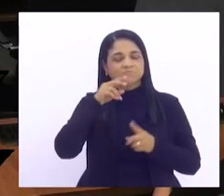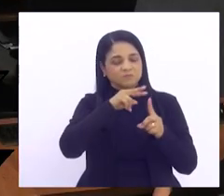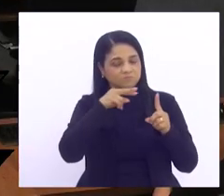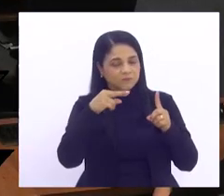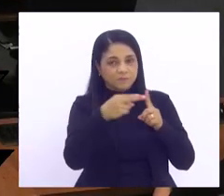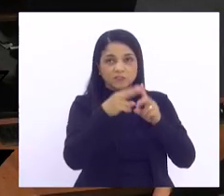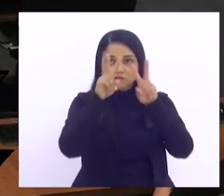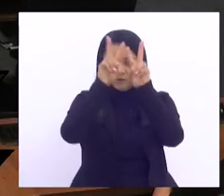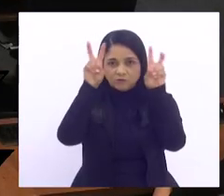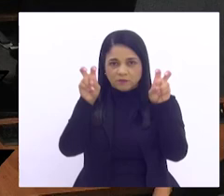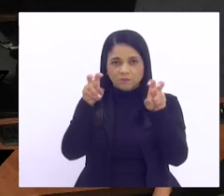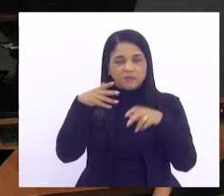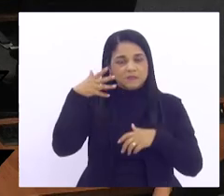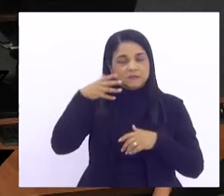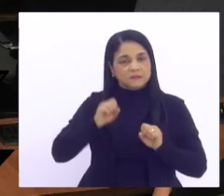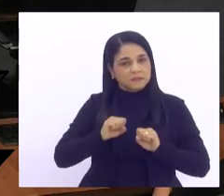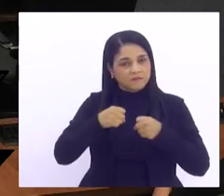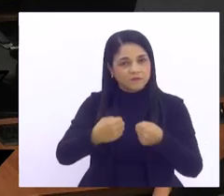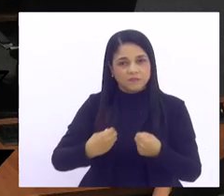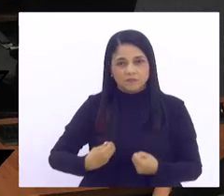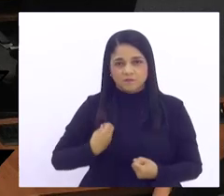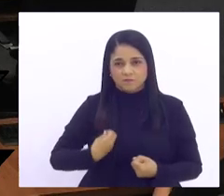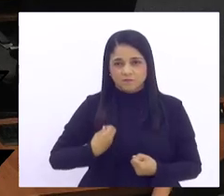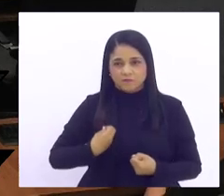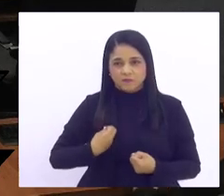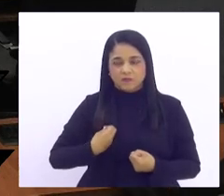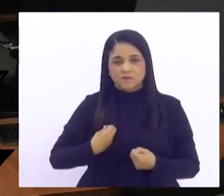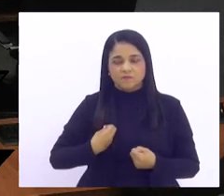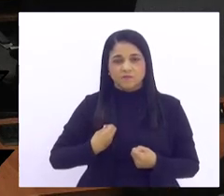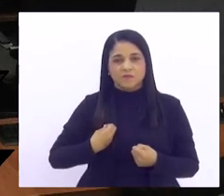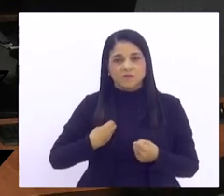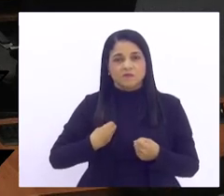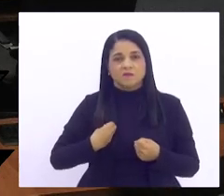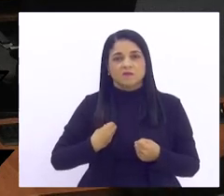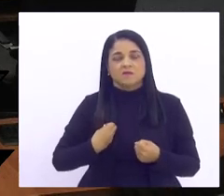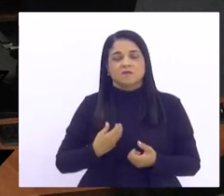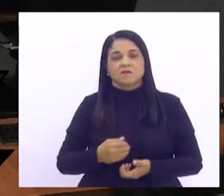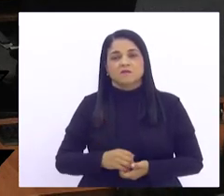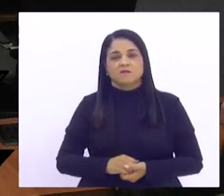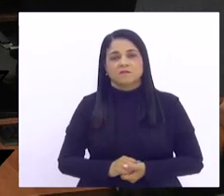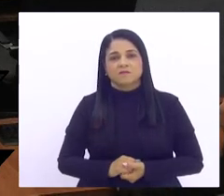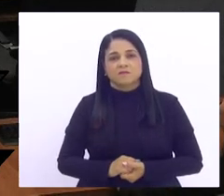tema A Defesa da Vida à Luz da Doutrina Social da Igreja.